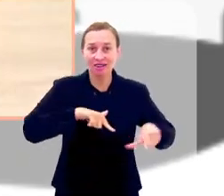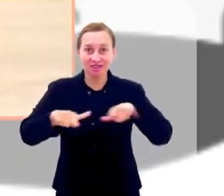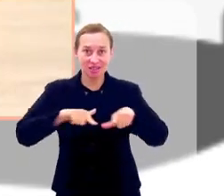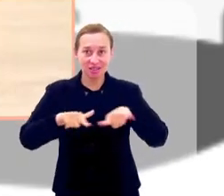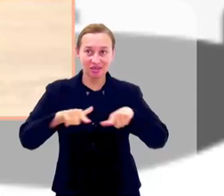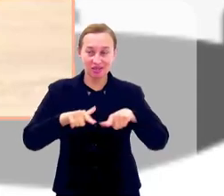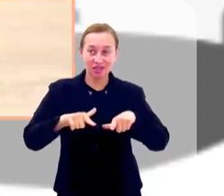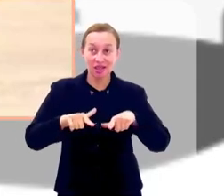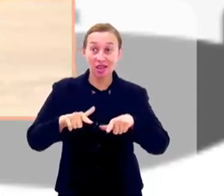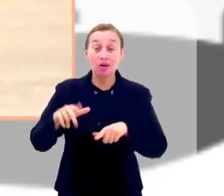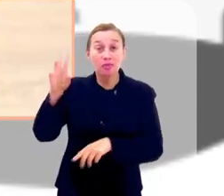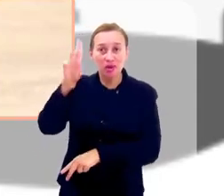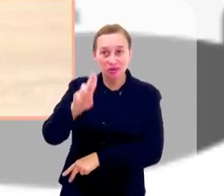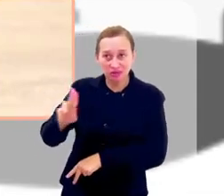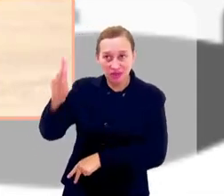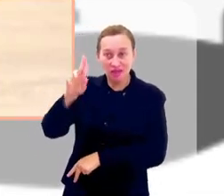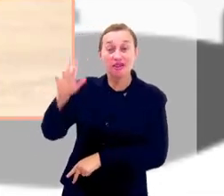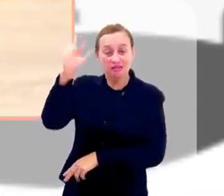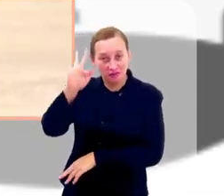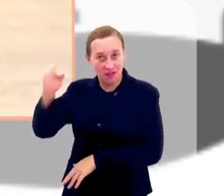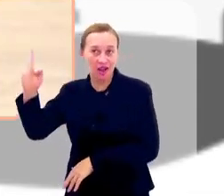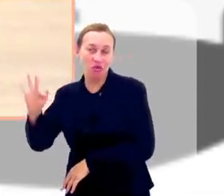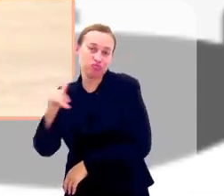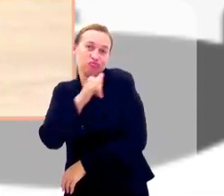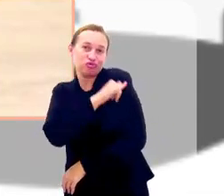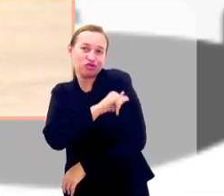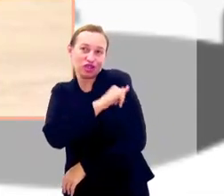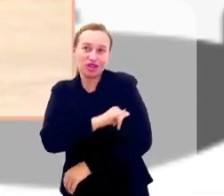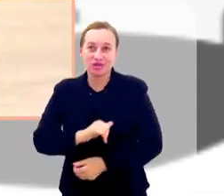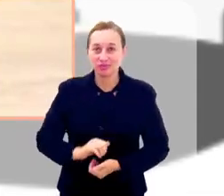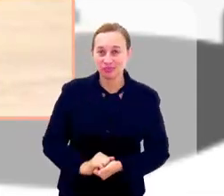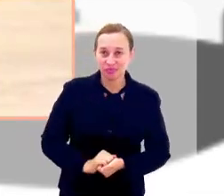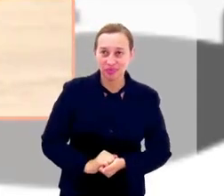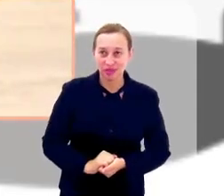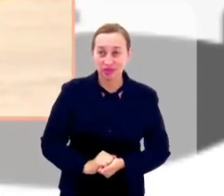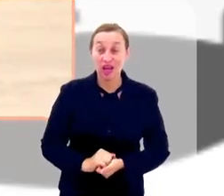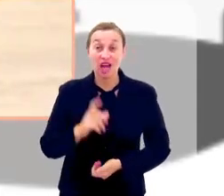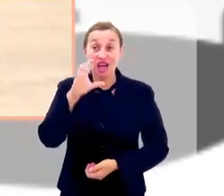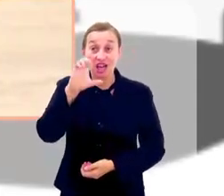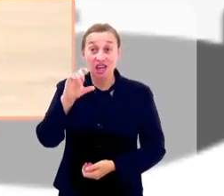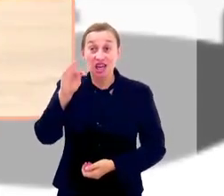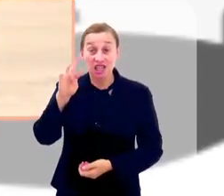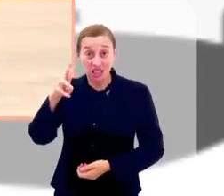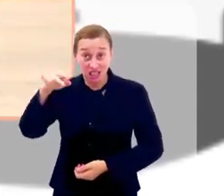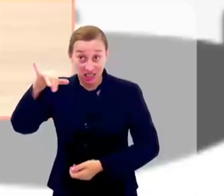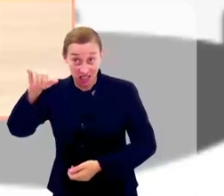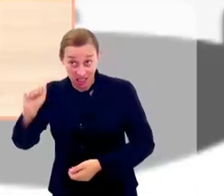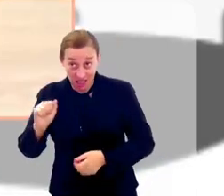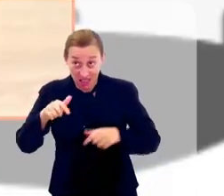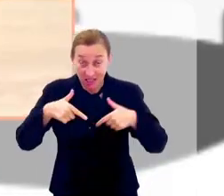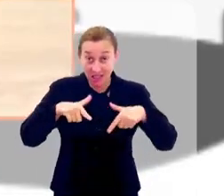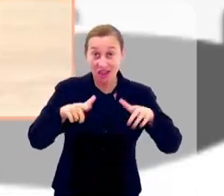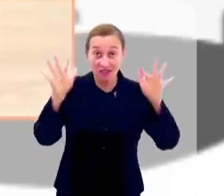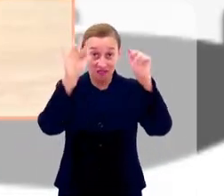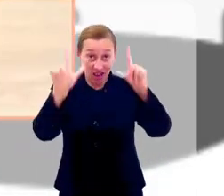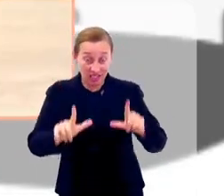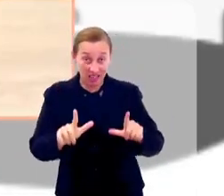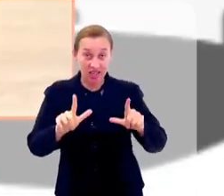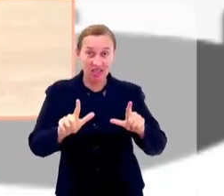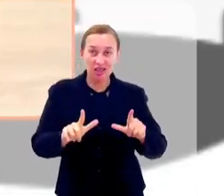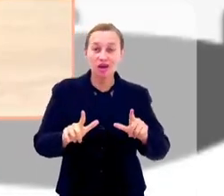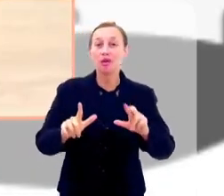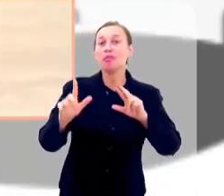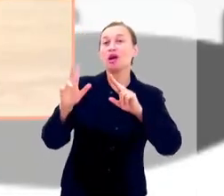trabalho lançado pela Universidade Federal do Rio de Janeiro. De acordo com Cristina Barros, certificada em felicidade